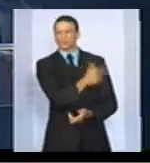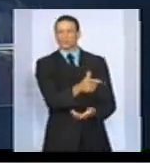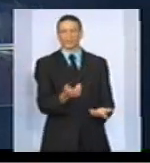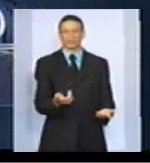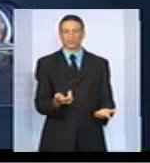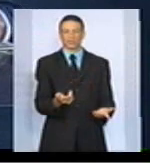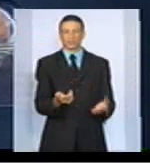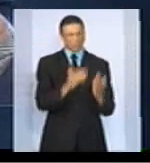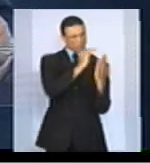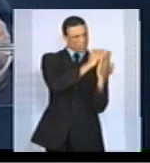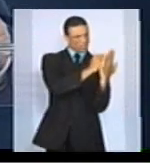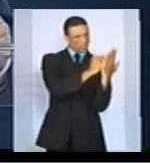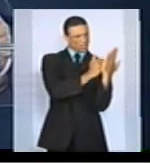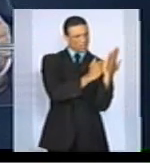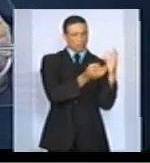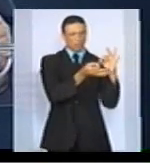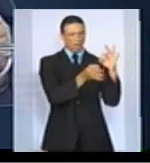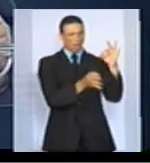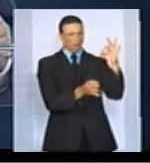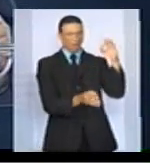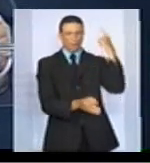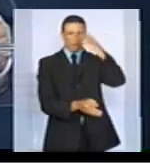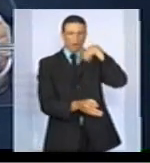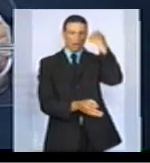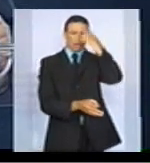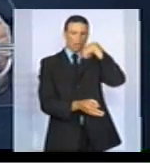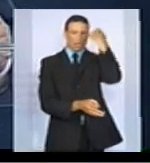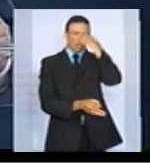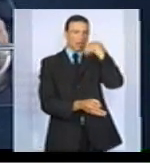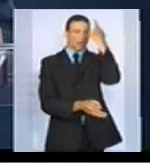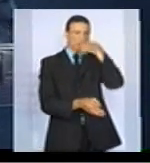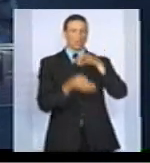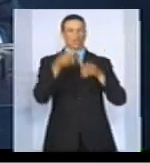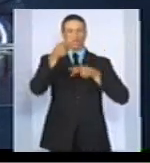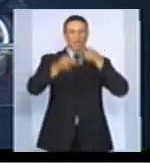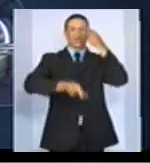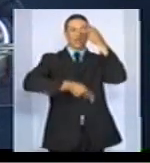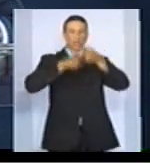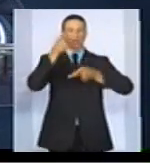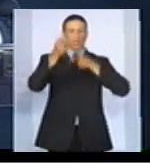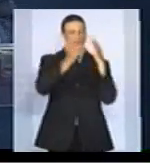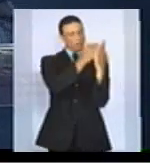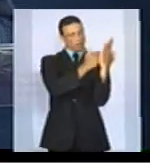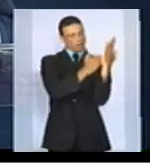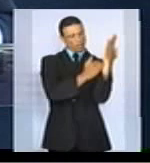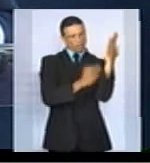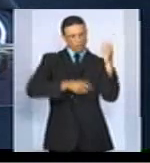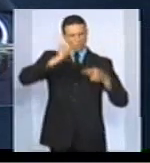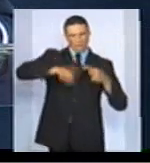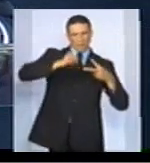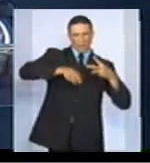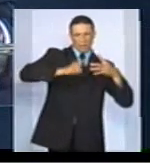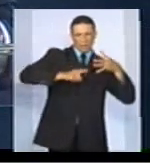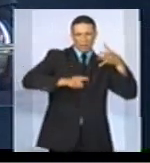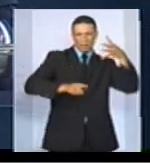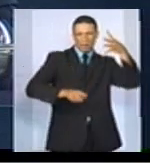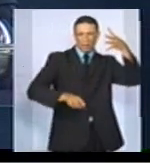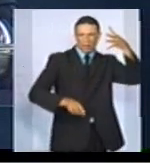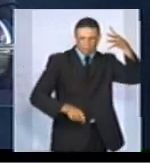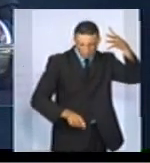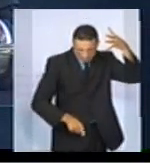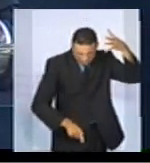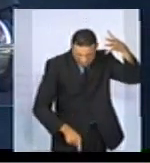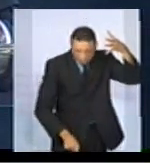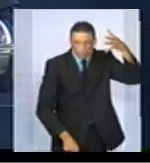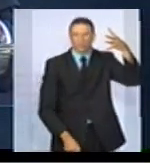teria uma lista aqui precisaria horas para especificar várias dessas obrigações Eu recomendo basta a leitura